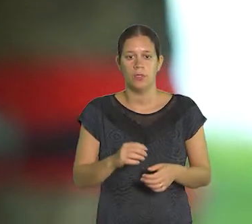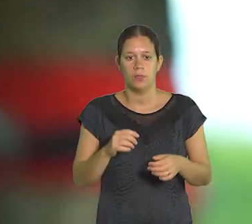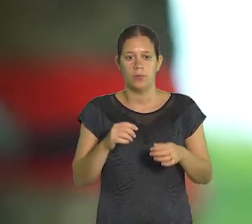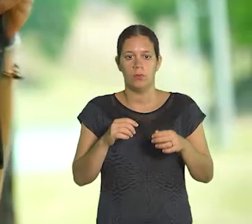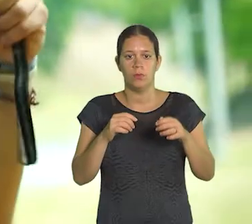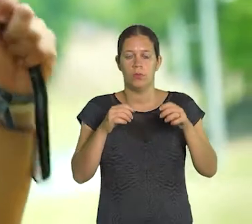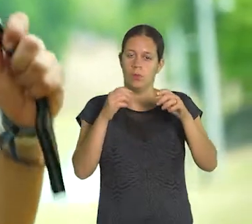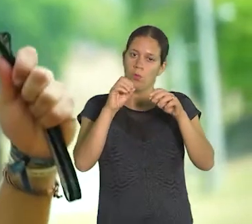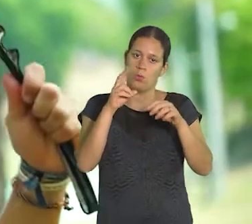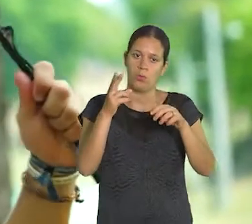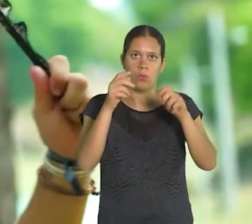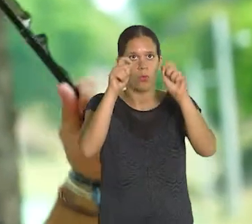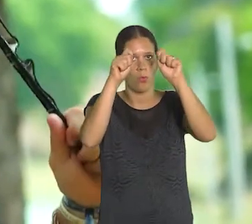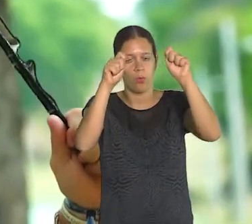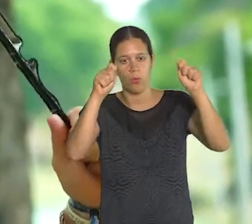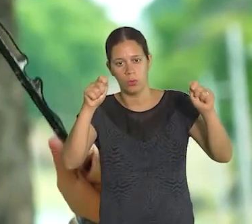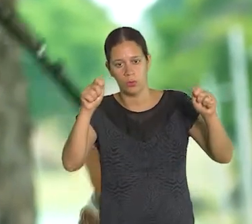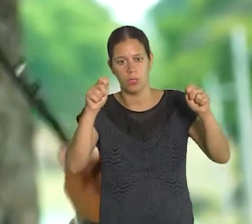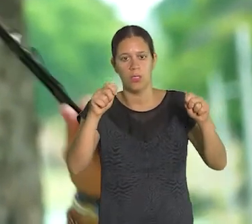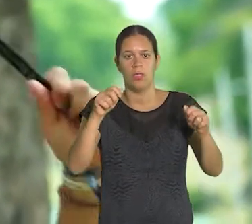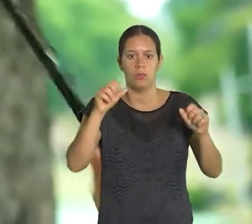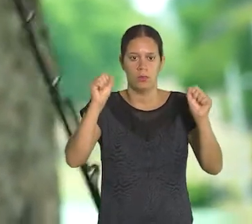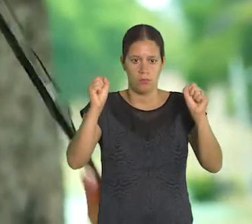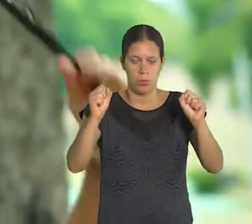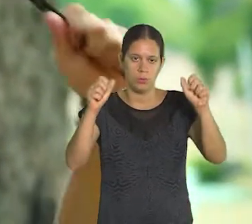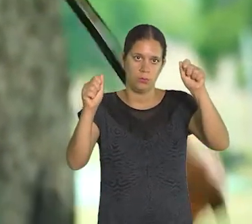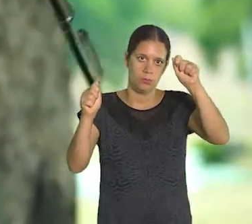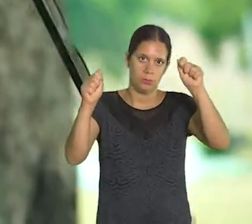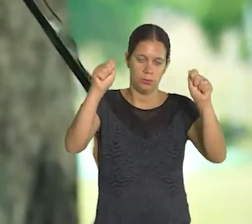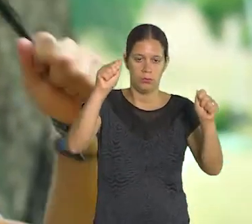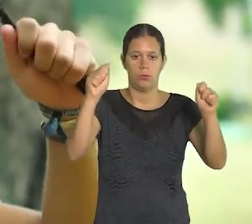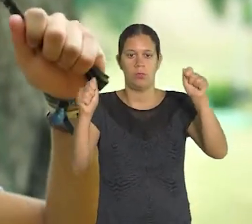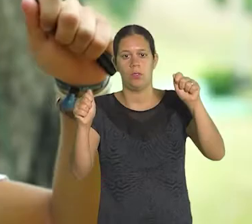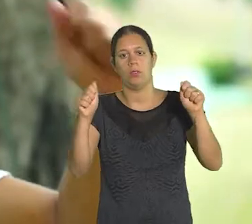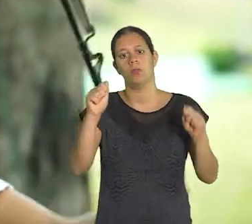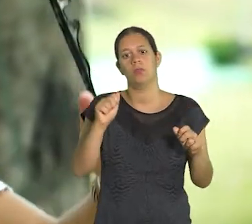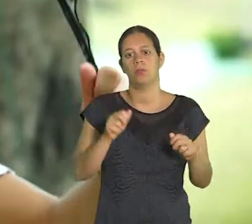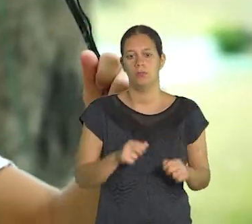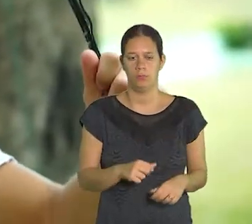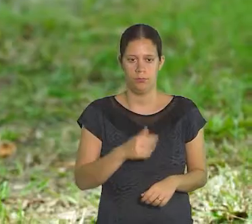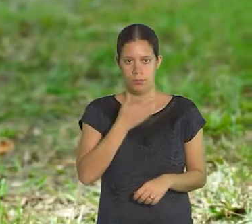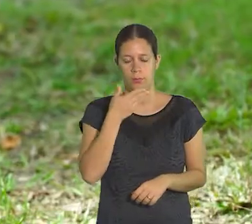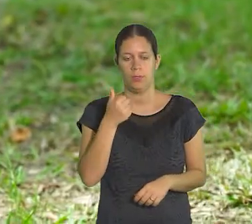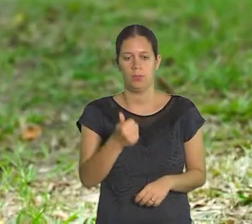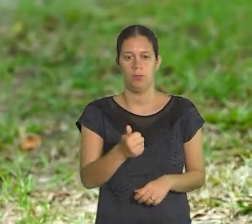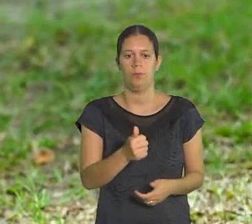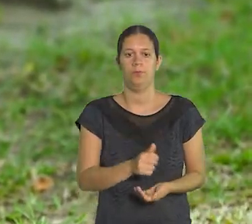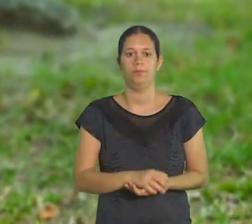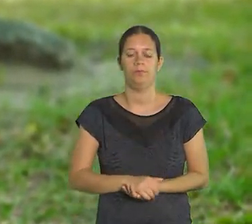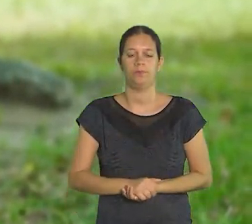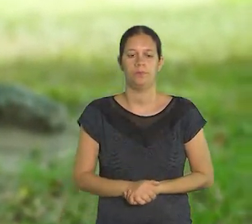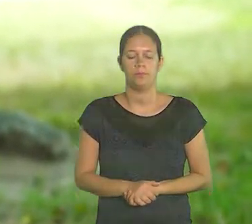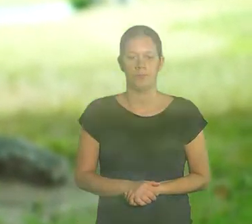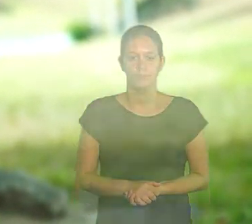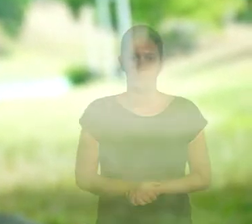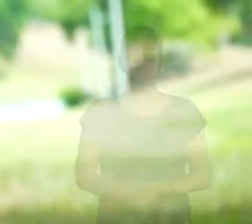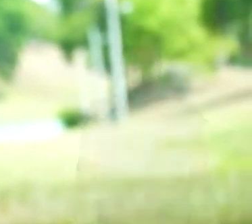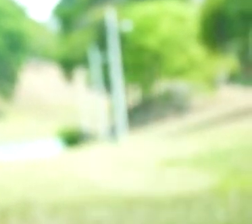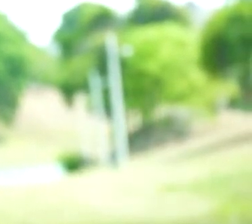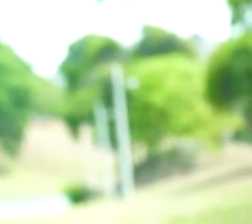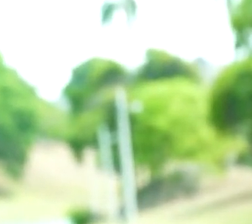mosquetão com alguma fita ou corda ou qualquer material que você possa segurar com as duas mãos. Esse é o mecanismo para você